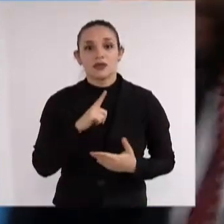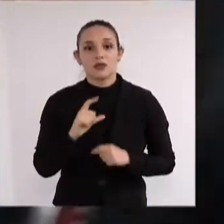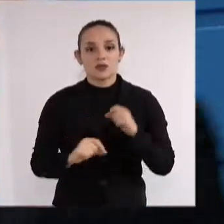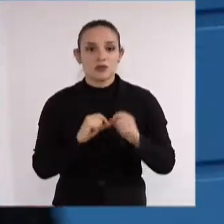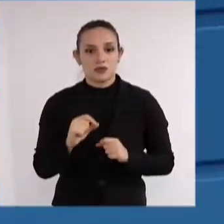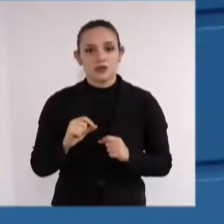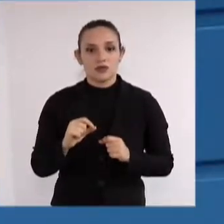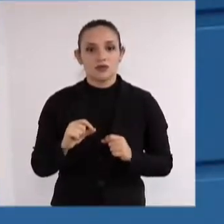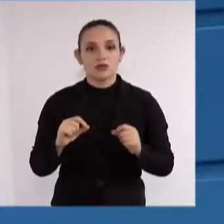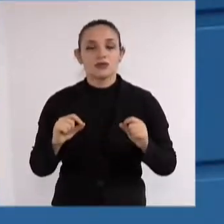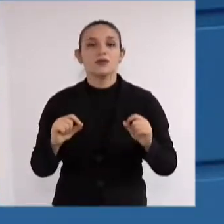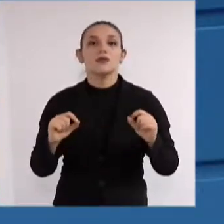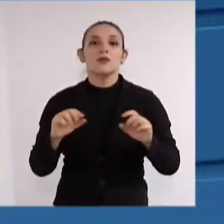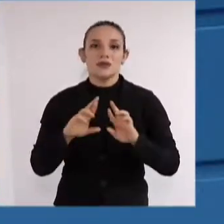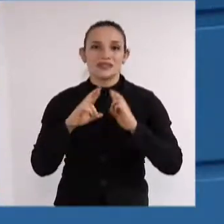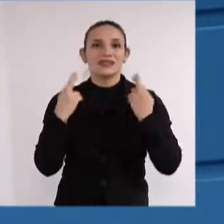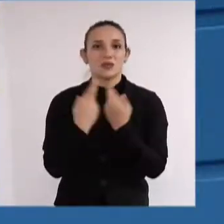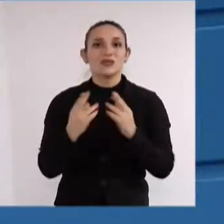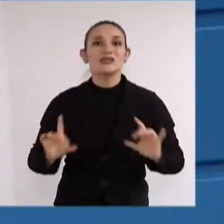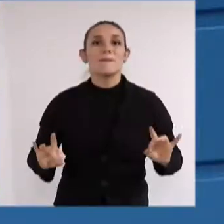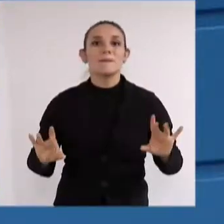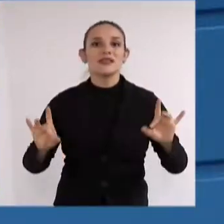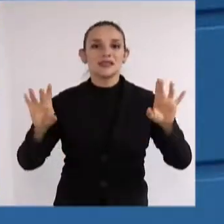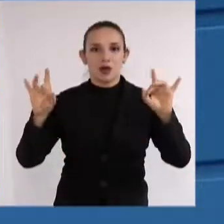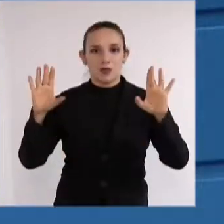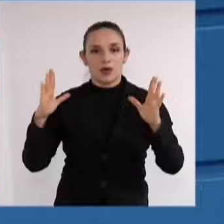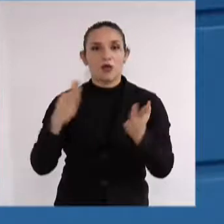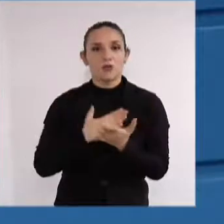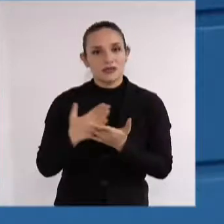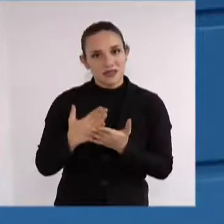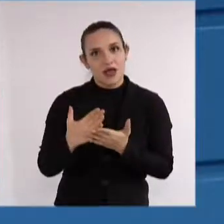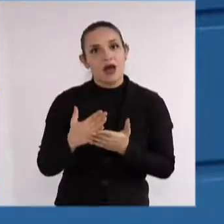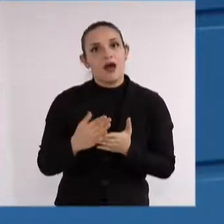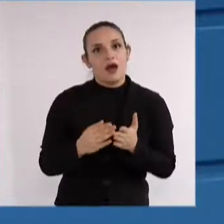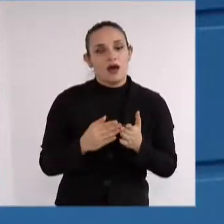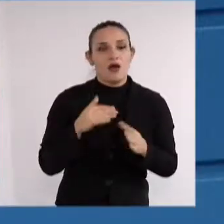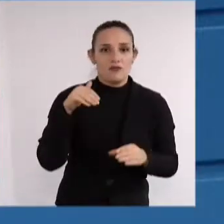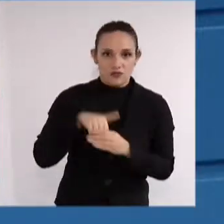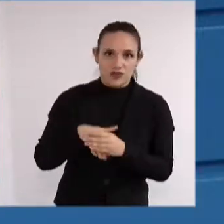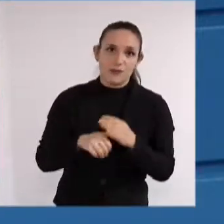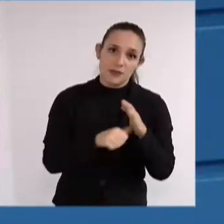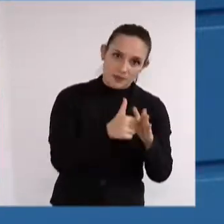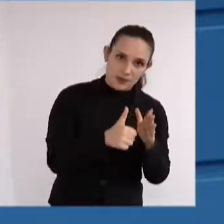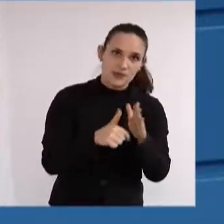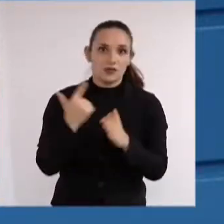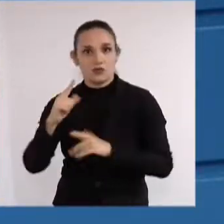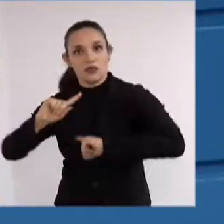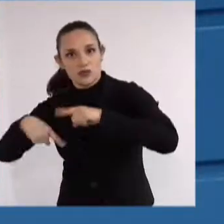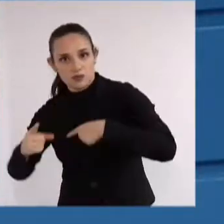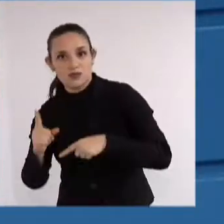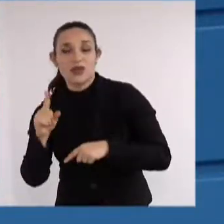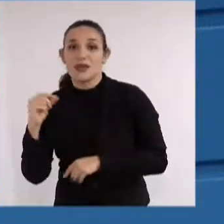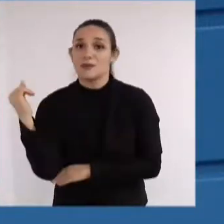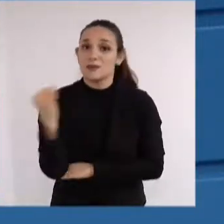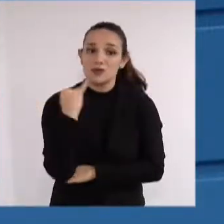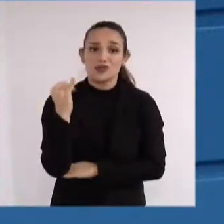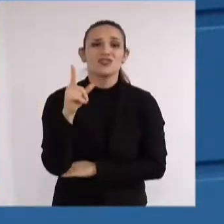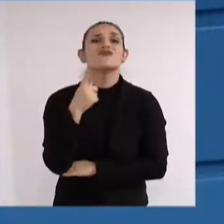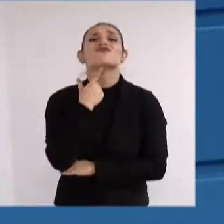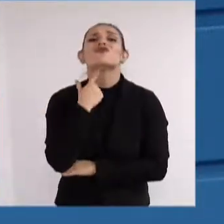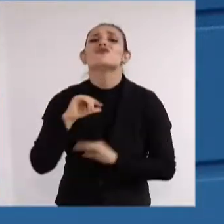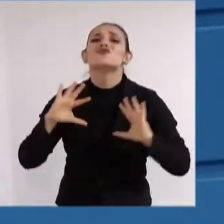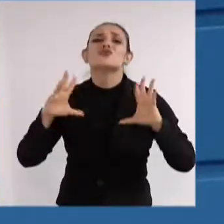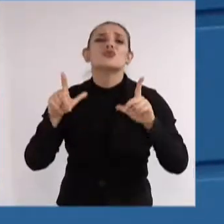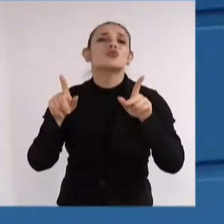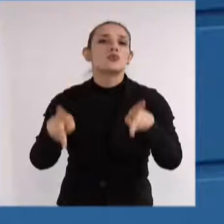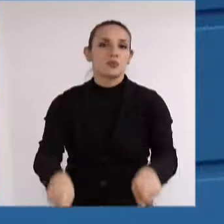uma extraordinária para que nós votássemos também em segunda hoje esse projeto, que é de grande importância, é um anseio de toda a população e que tem, não